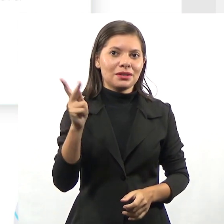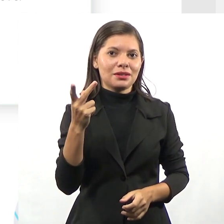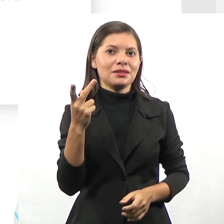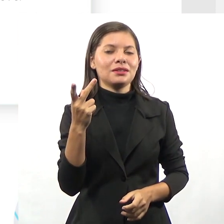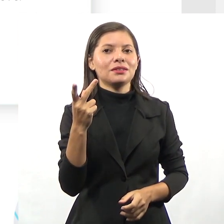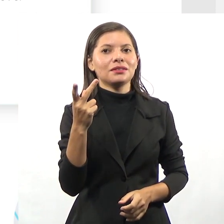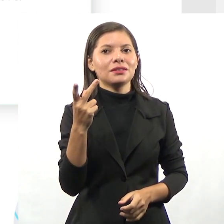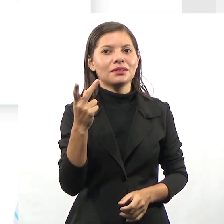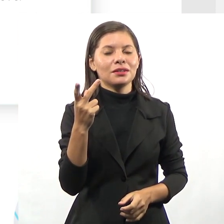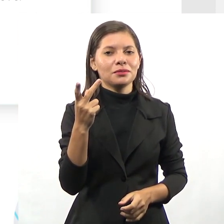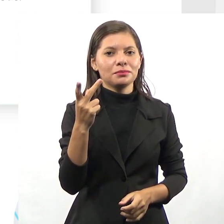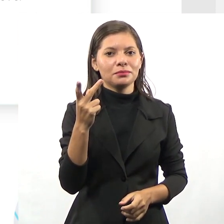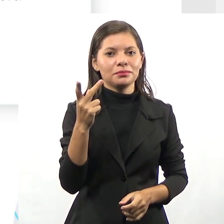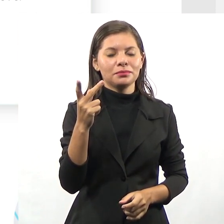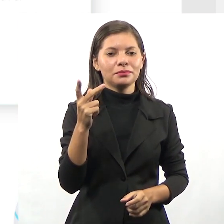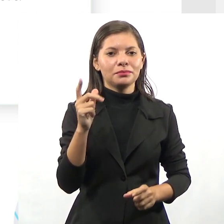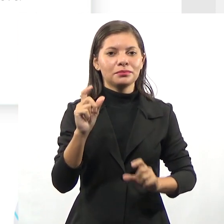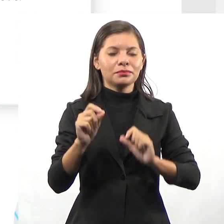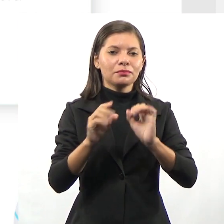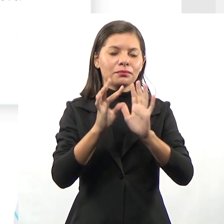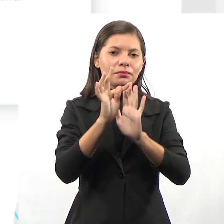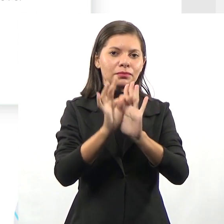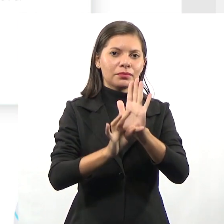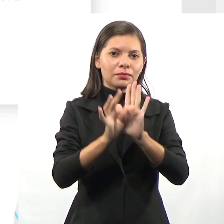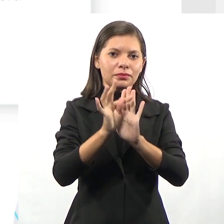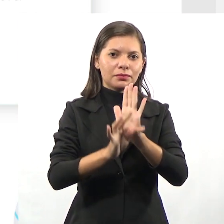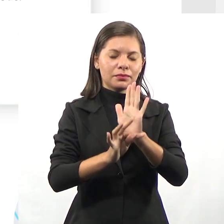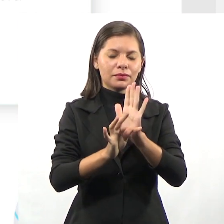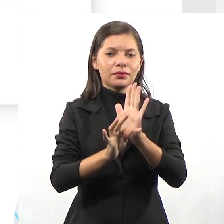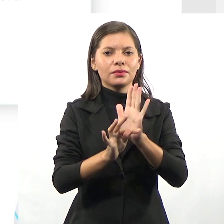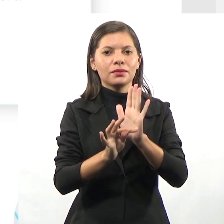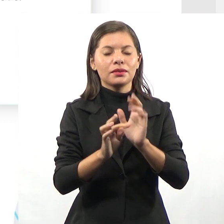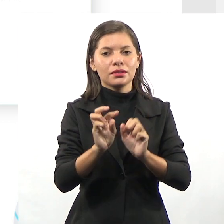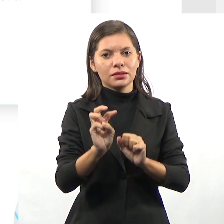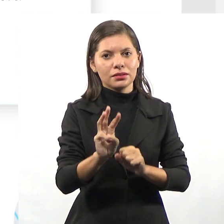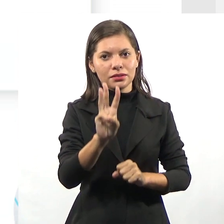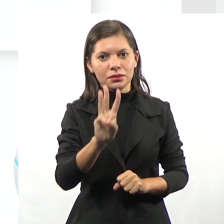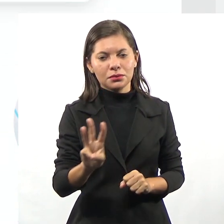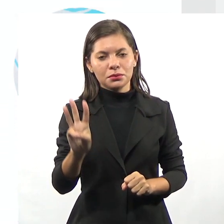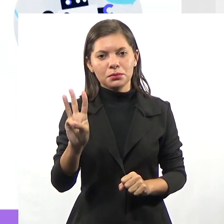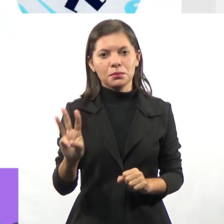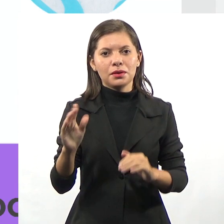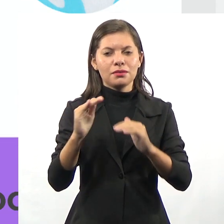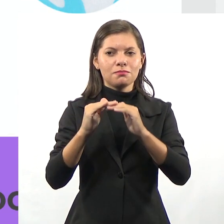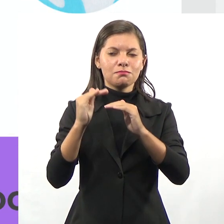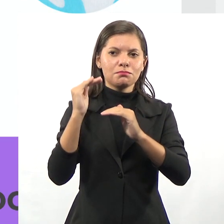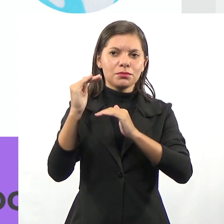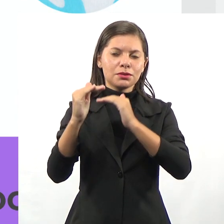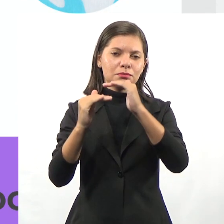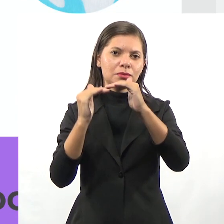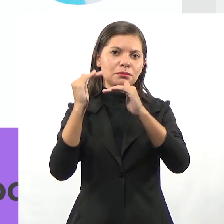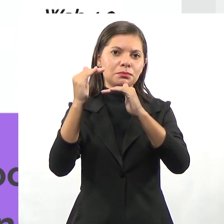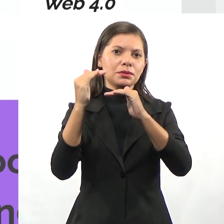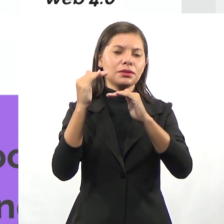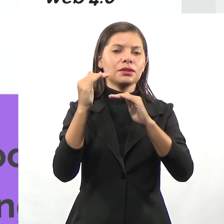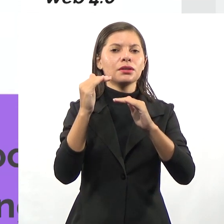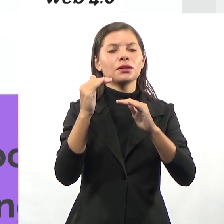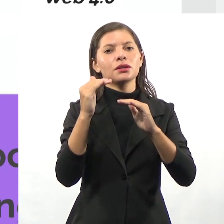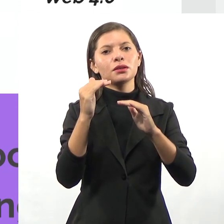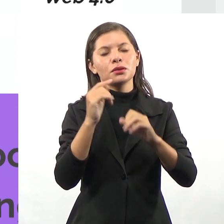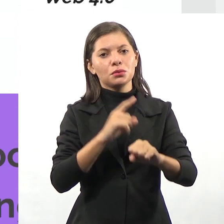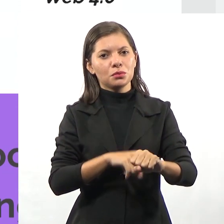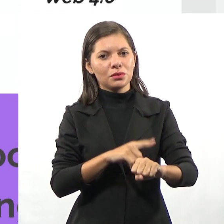uma linguagem de marcação hipertextual. E essa web, ela evoluiu com o tempo.